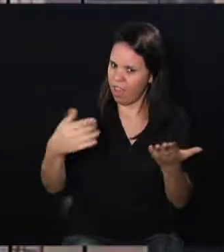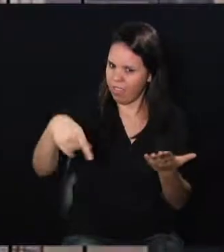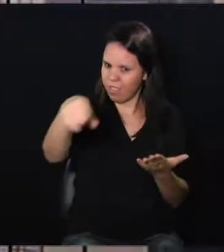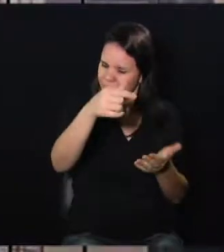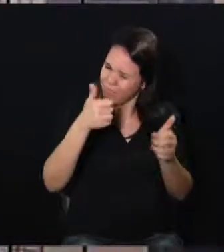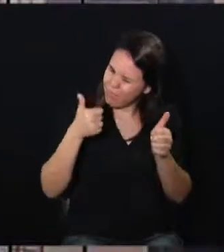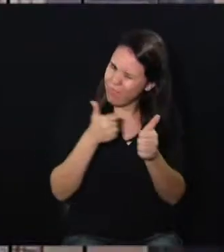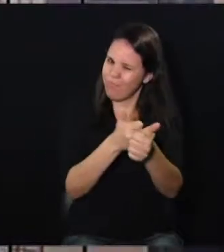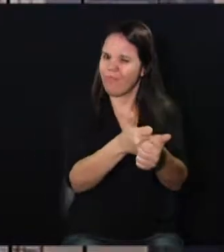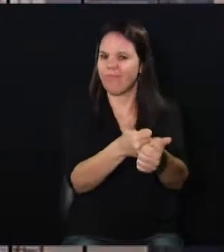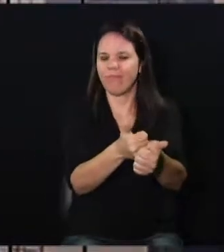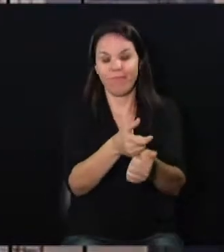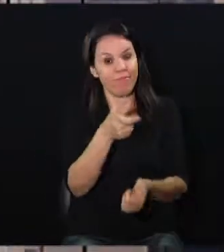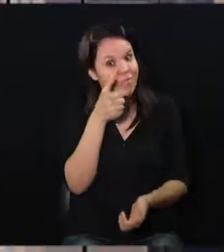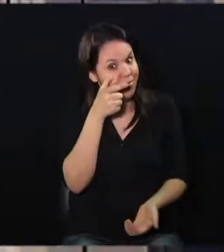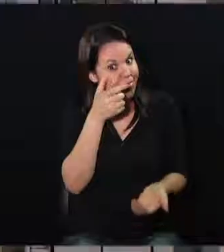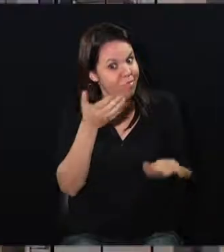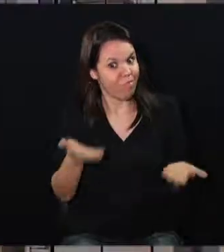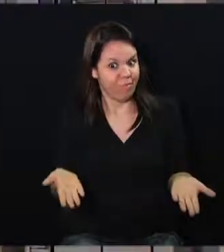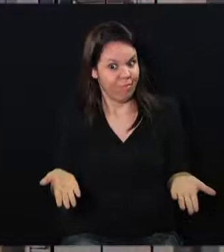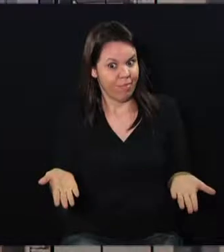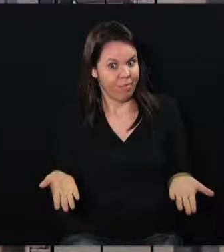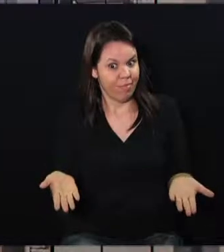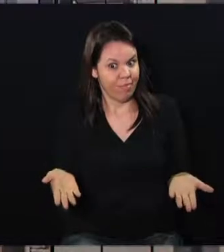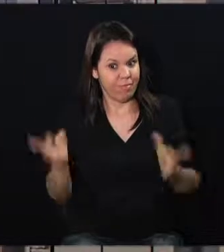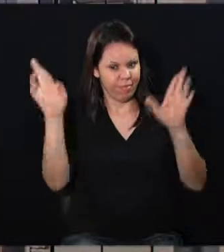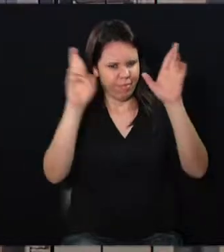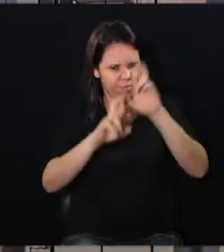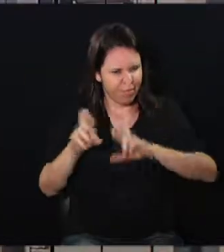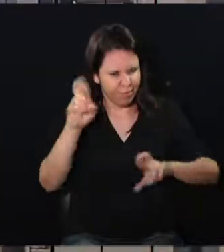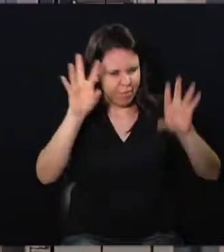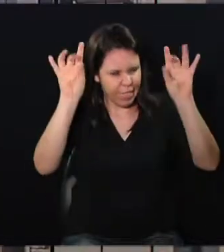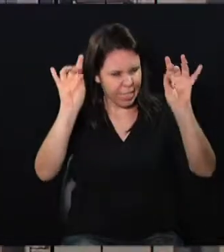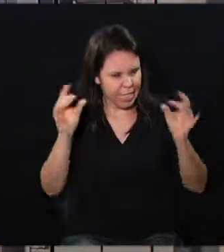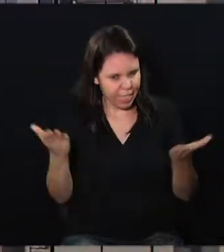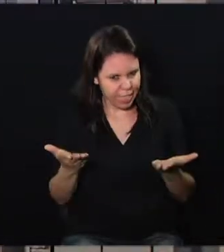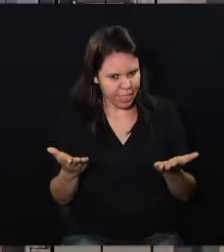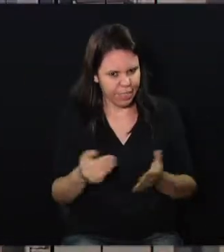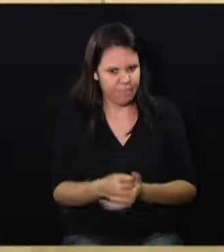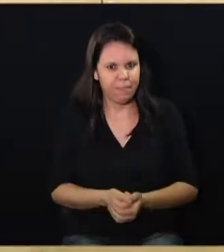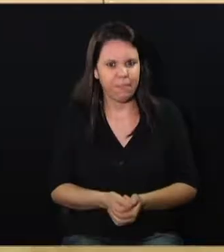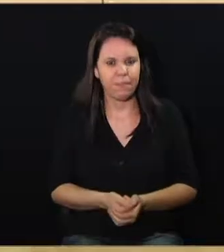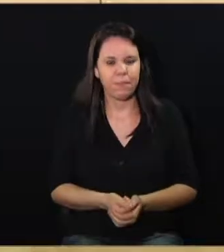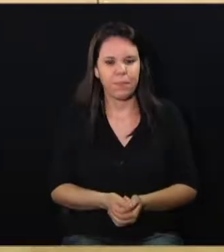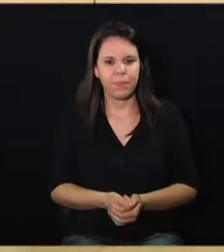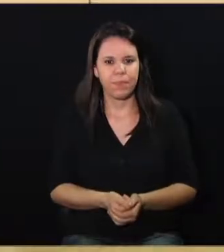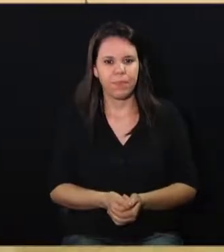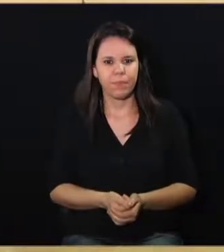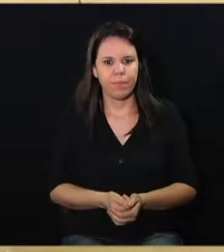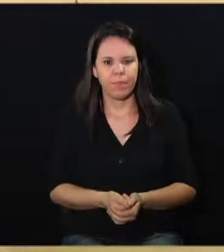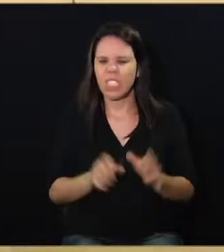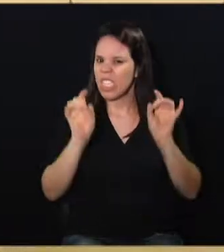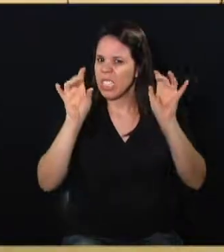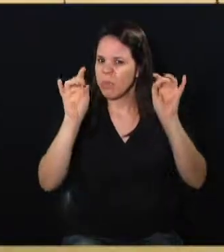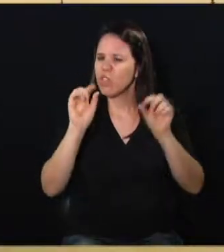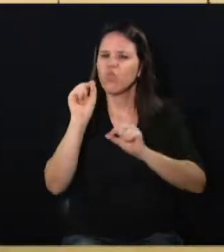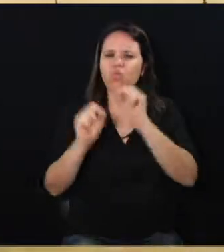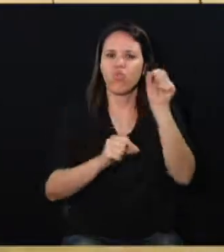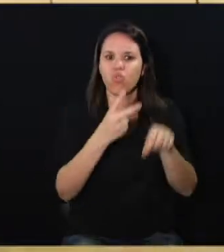sua companhia e audiência. Confira agora os destaques de hoje. Na série especial sobre